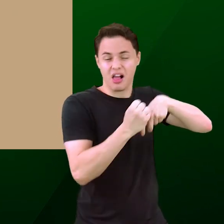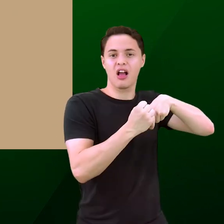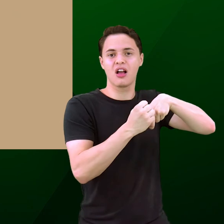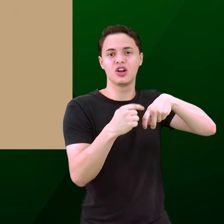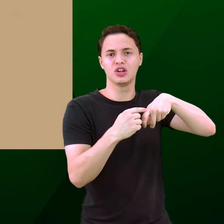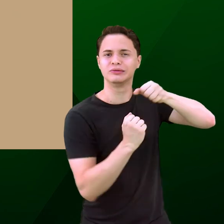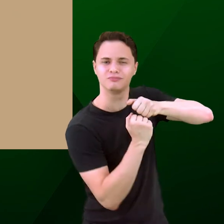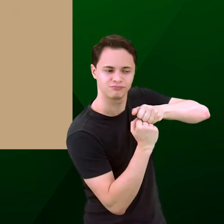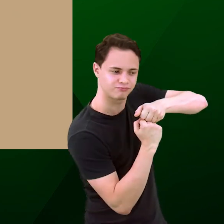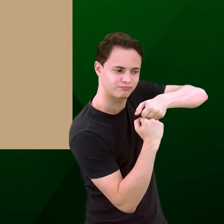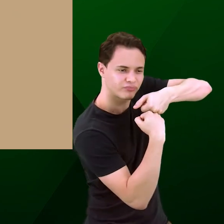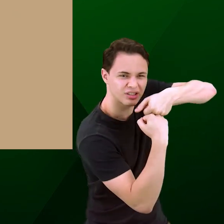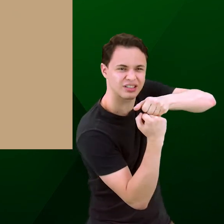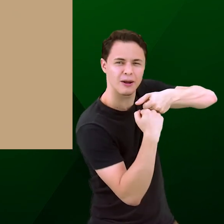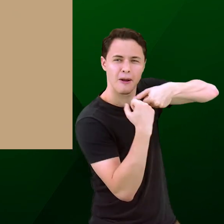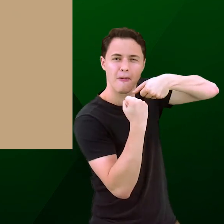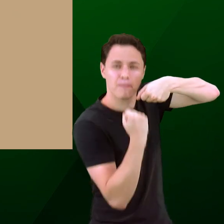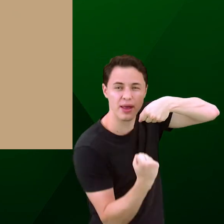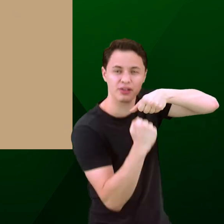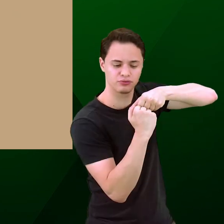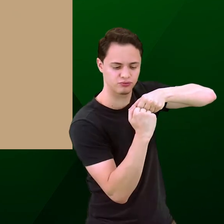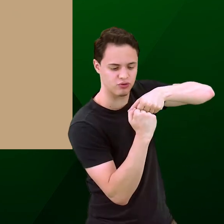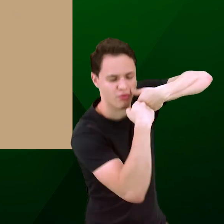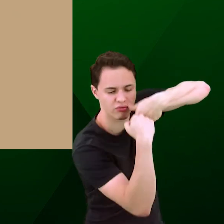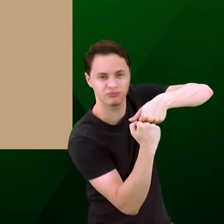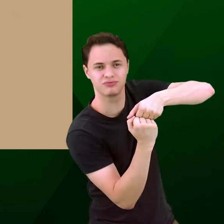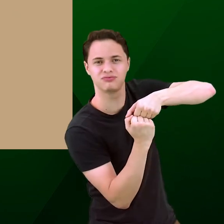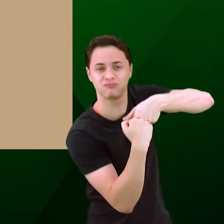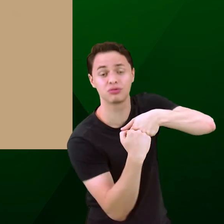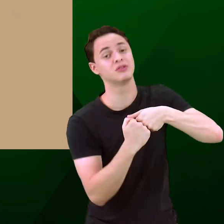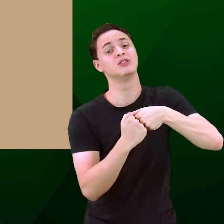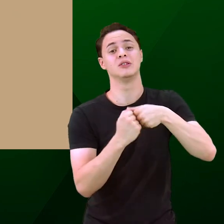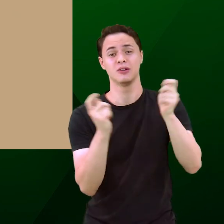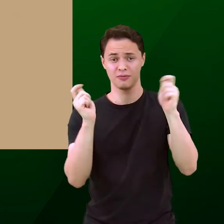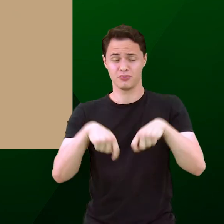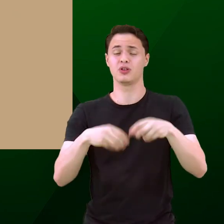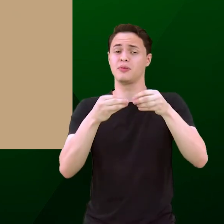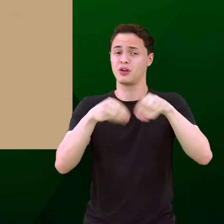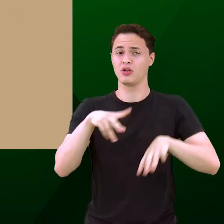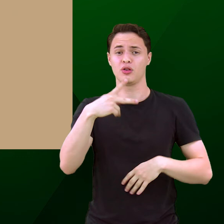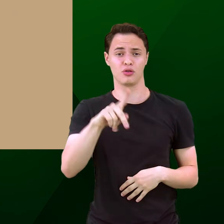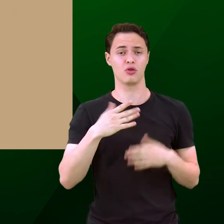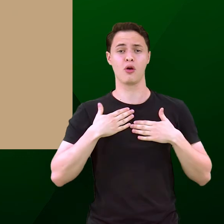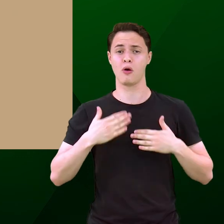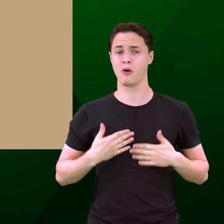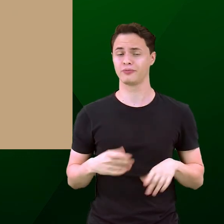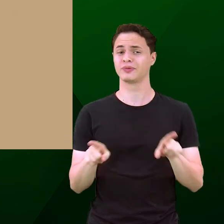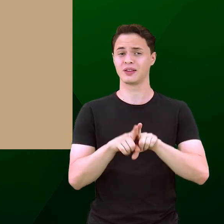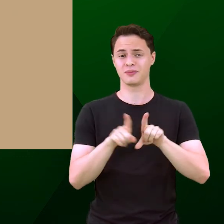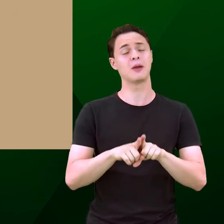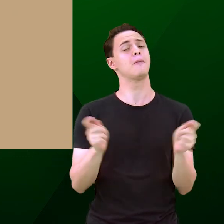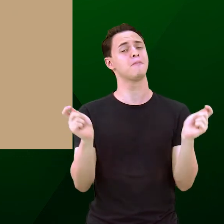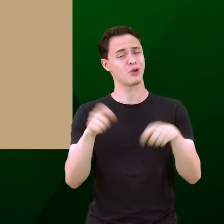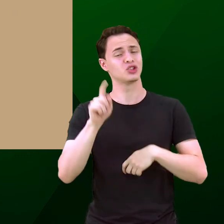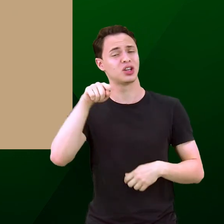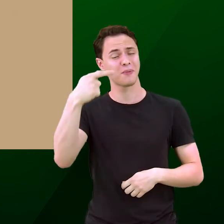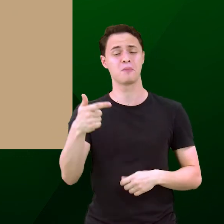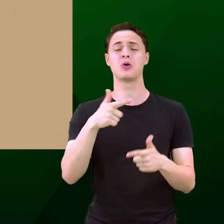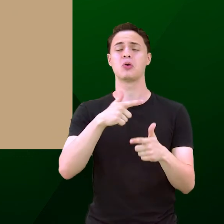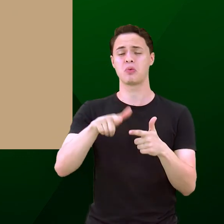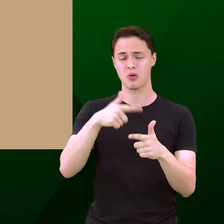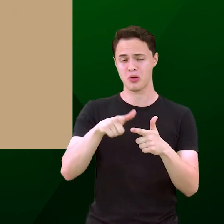Tá? Não mais importantes do que o planejamento, obviamente, mas eles são relevantes